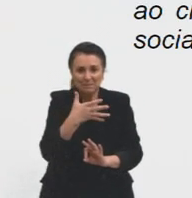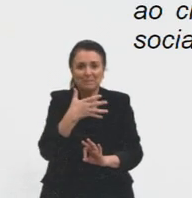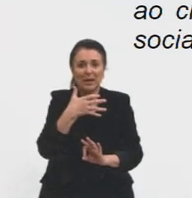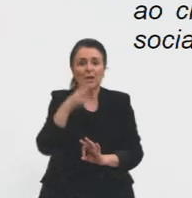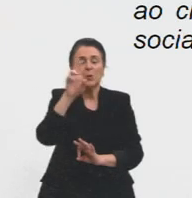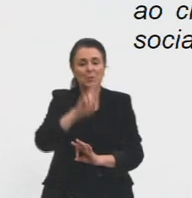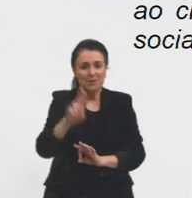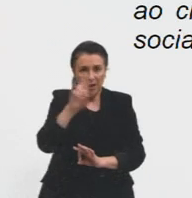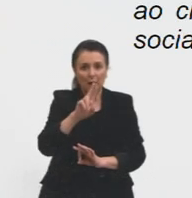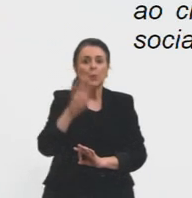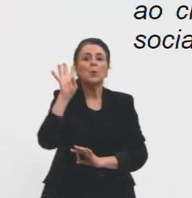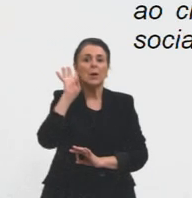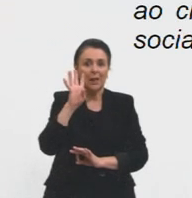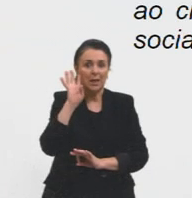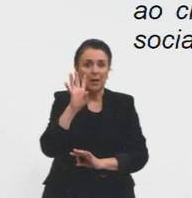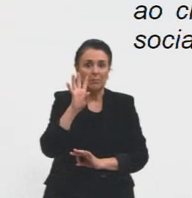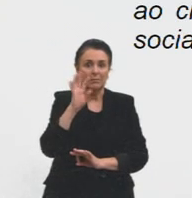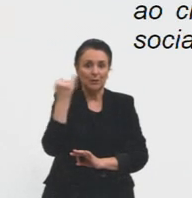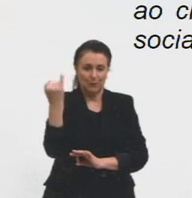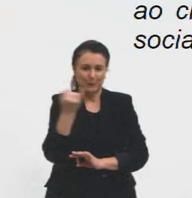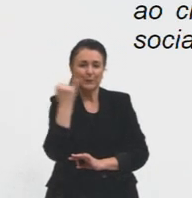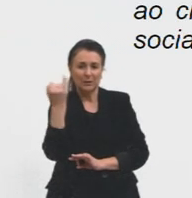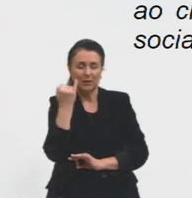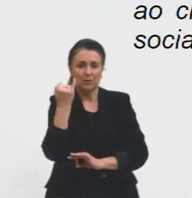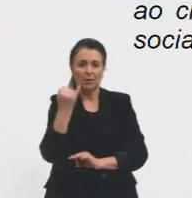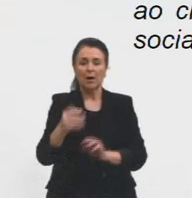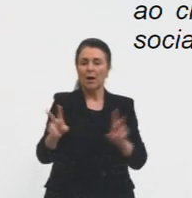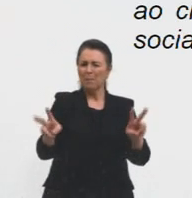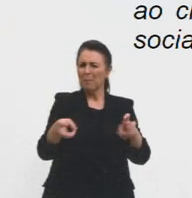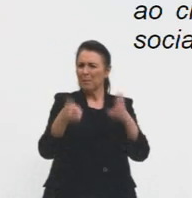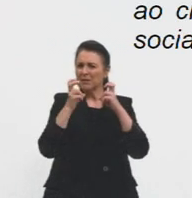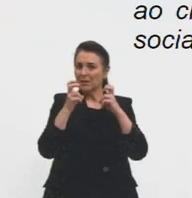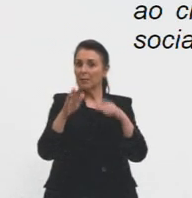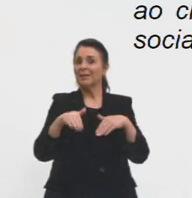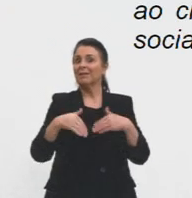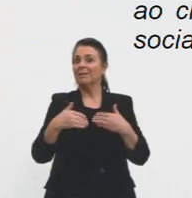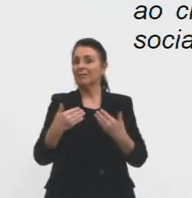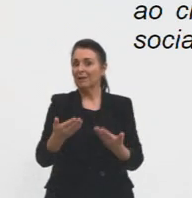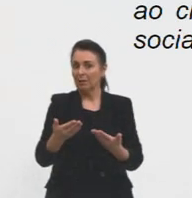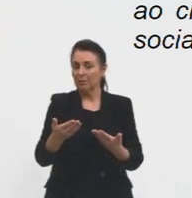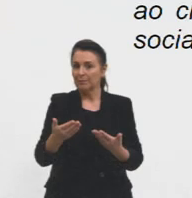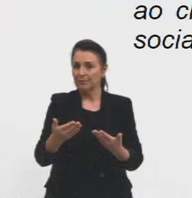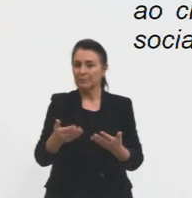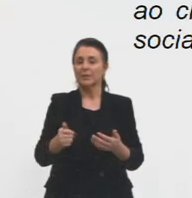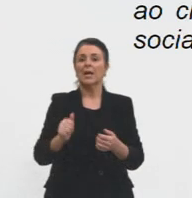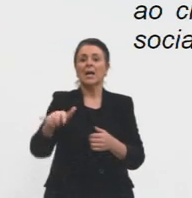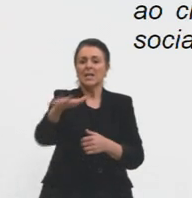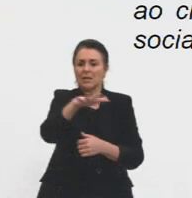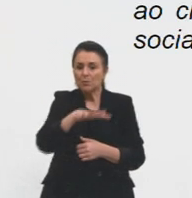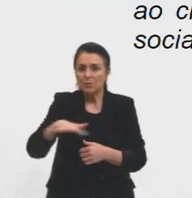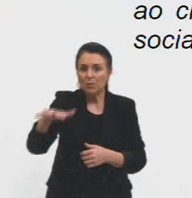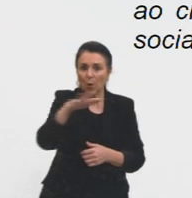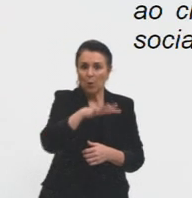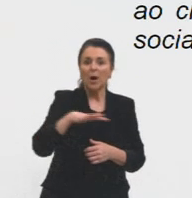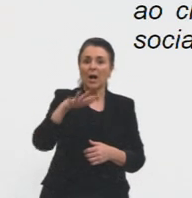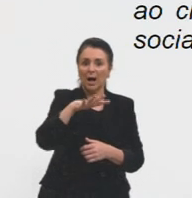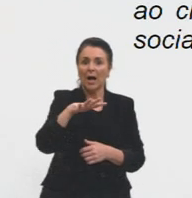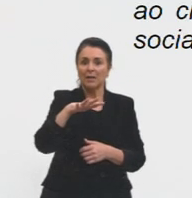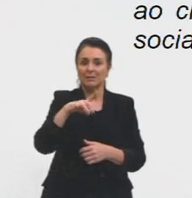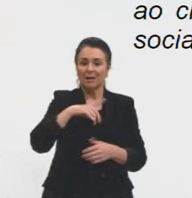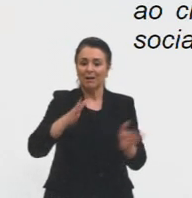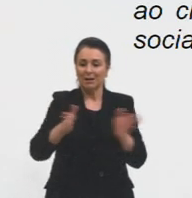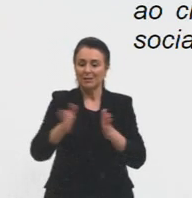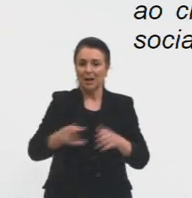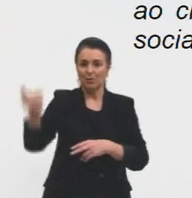bom né Então olha percebe-se portanto que essas áreas privilegiadas com acesso à cultura